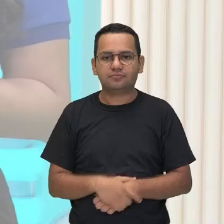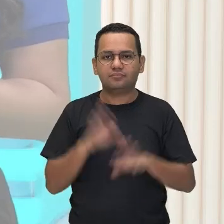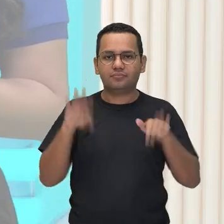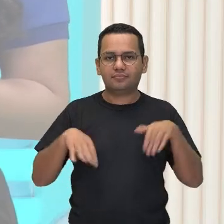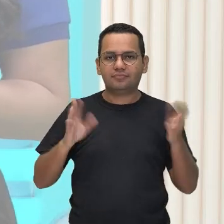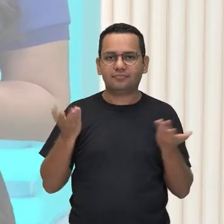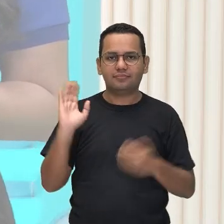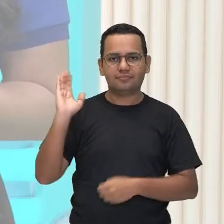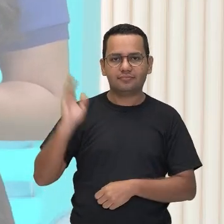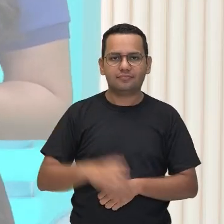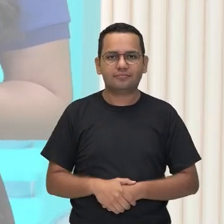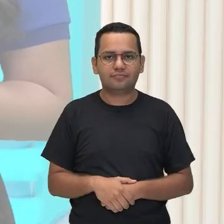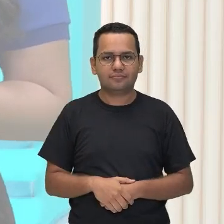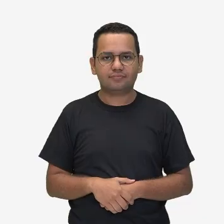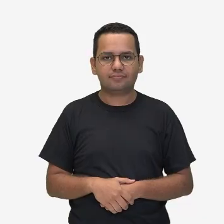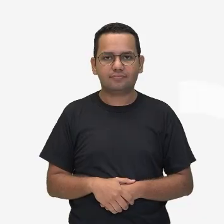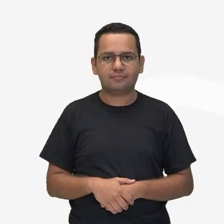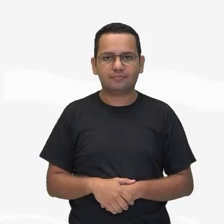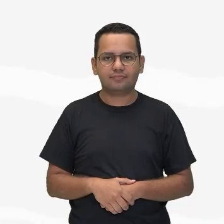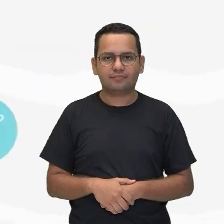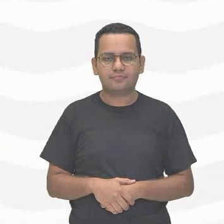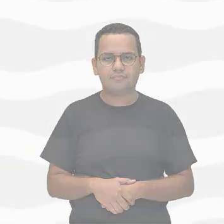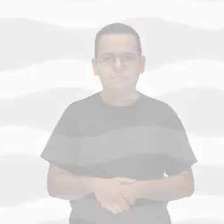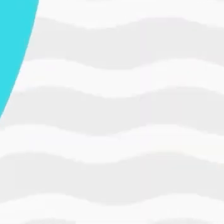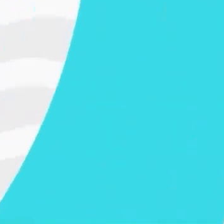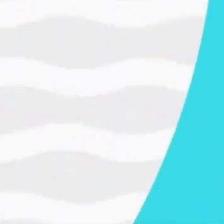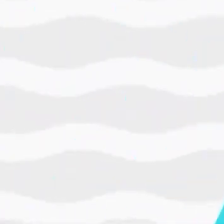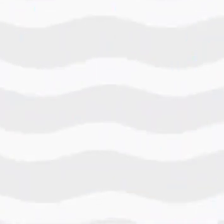próxima oportunidade